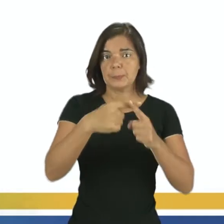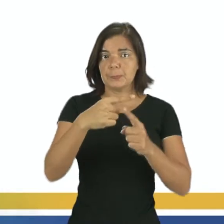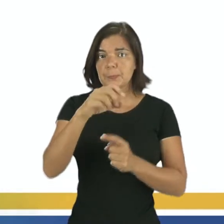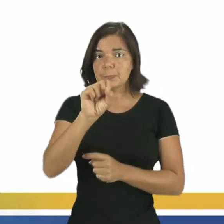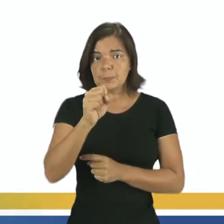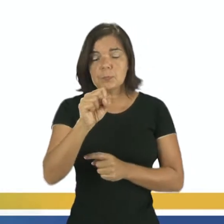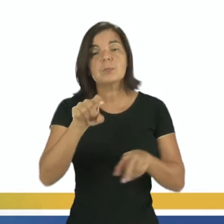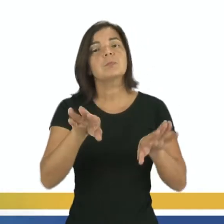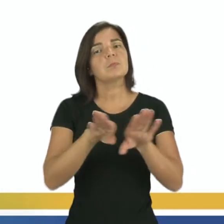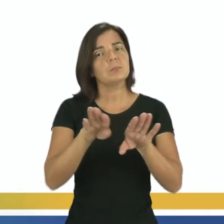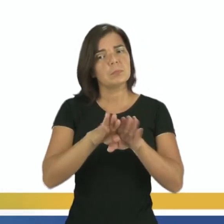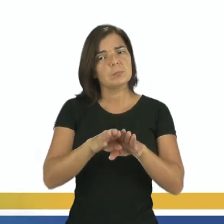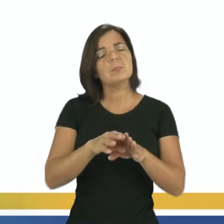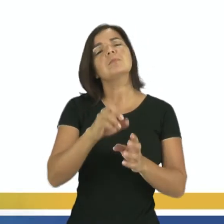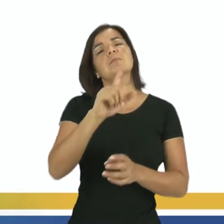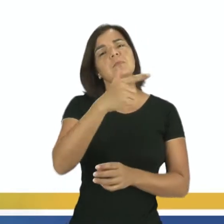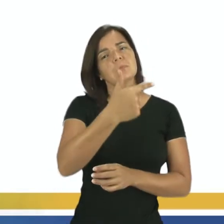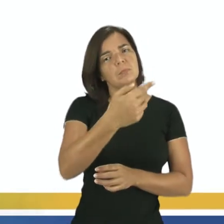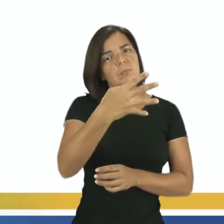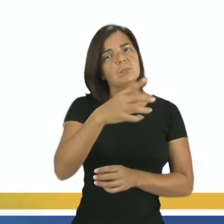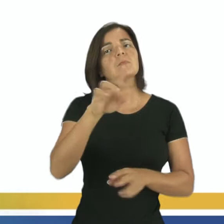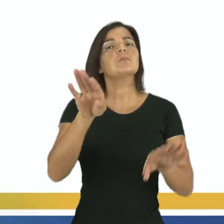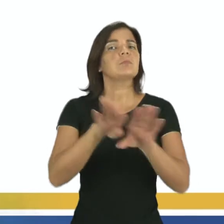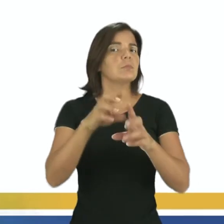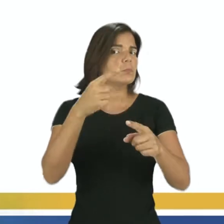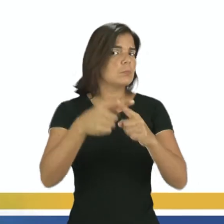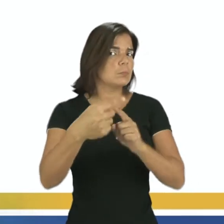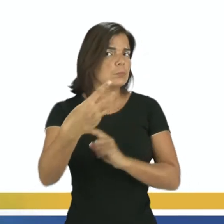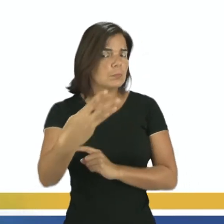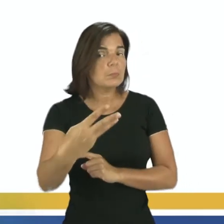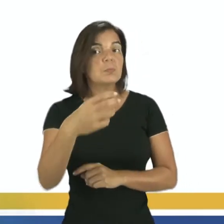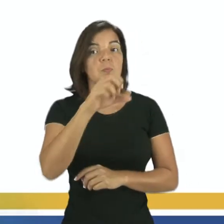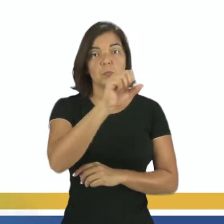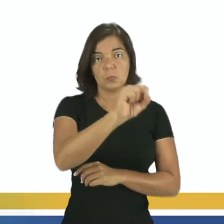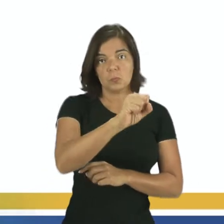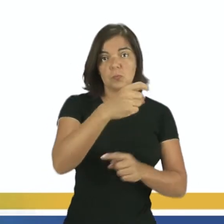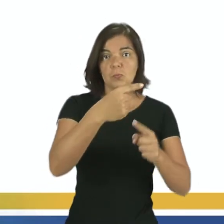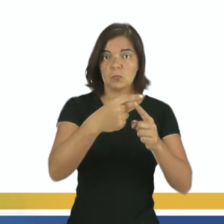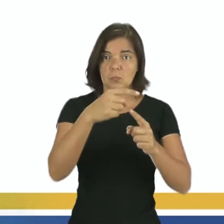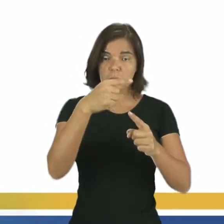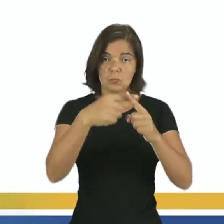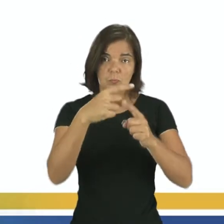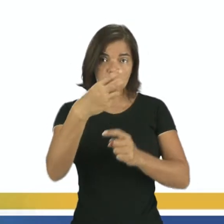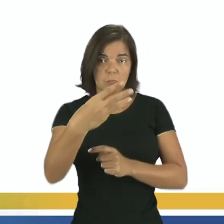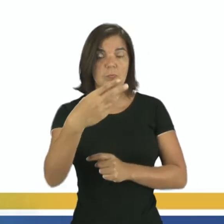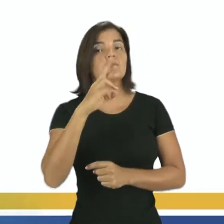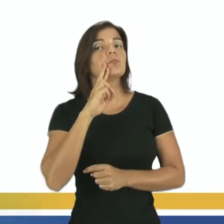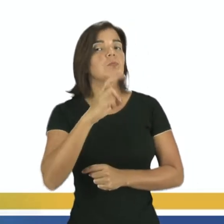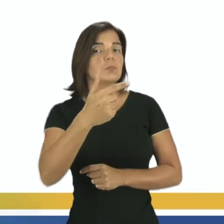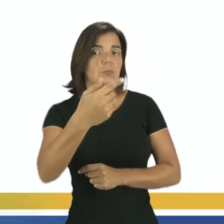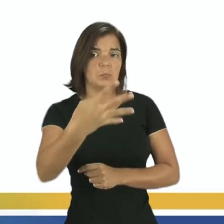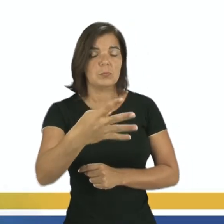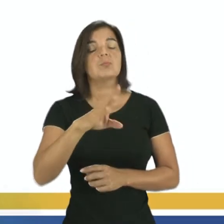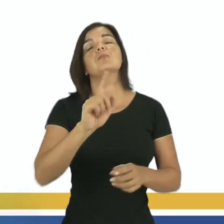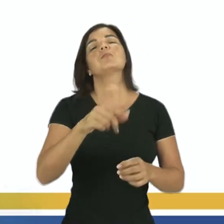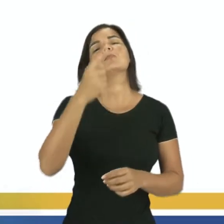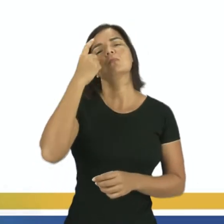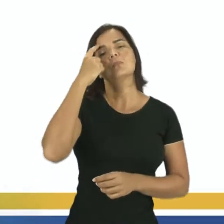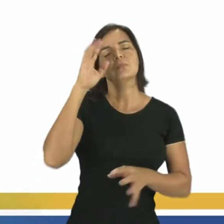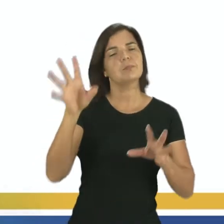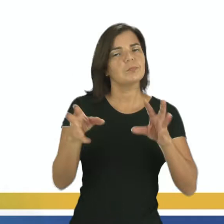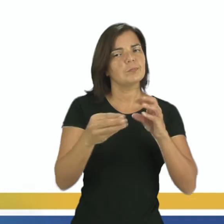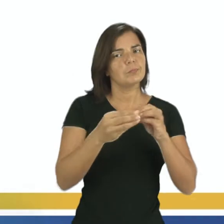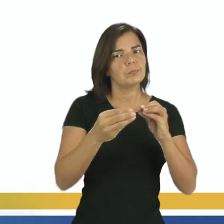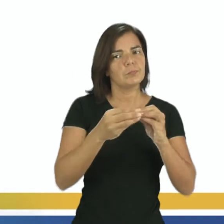mas eu também posso dizer que o 24 é múltiplo de 3, porque o 8 multiplicado pelo 3 dá 24. Então essa é a ideia aí sucinta